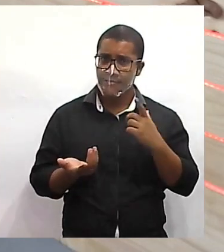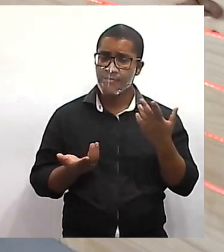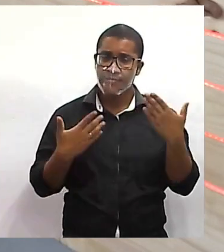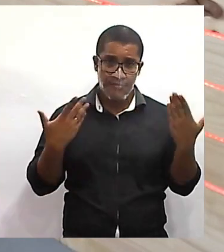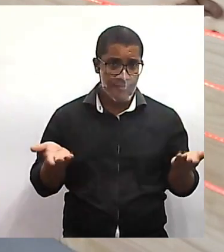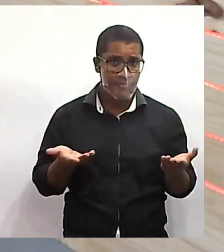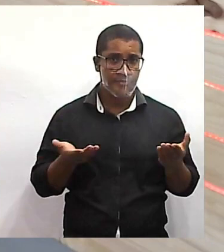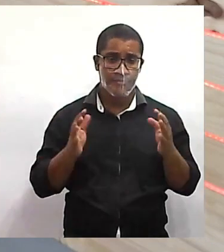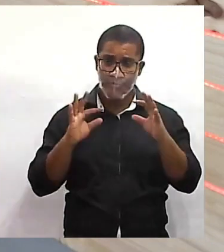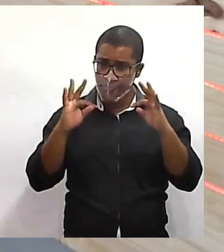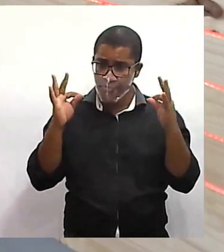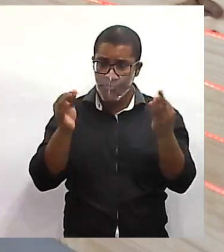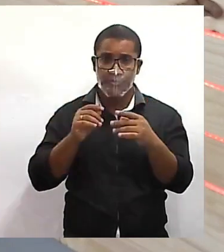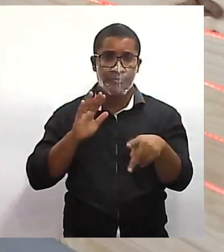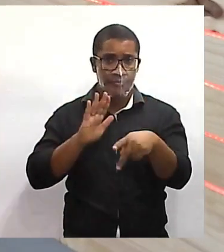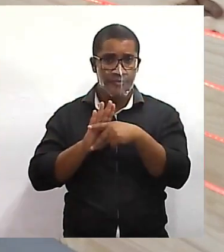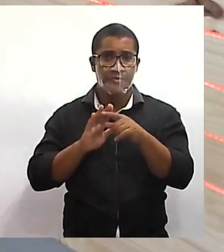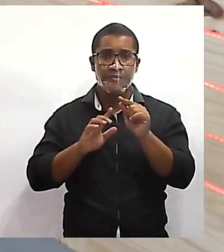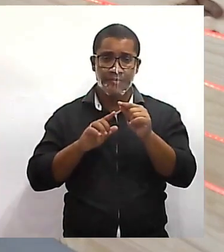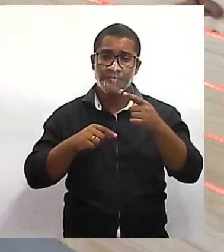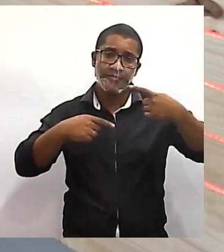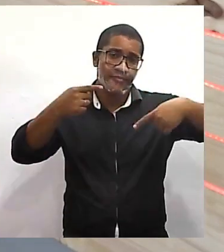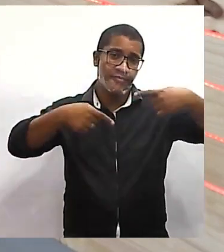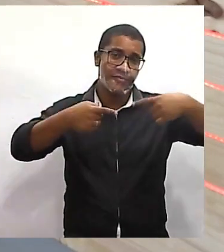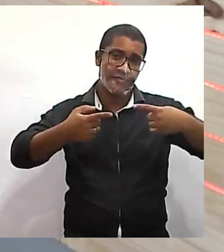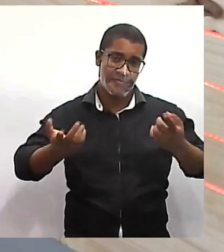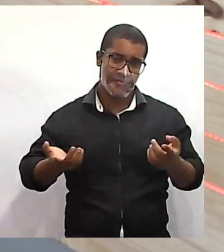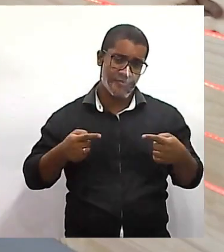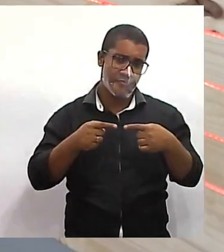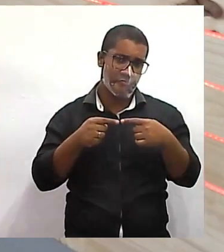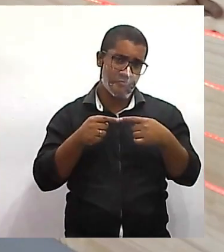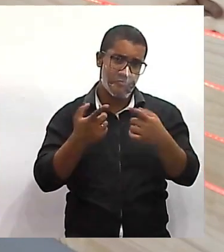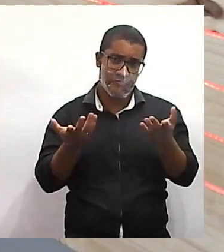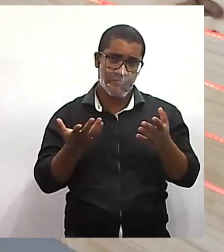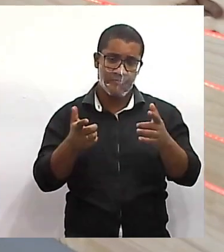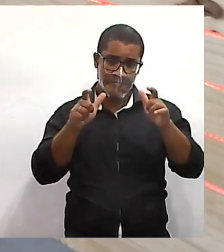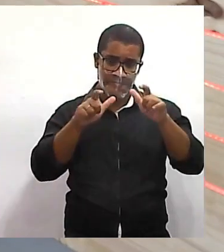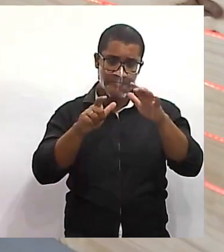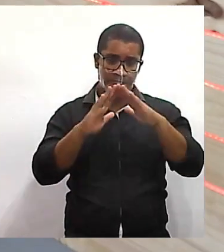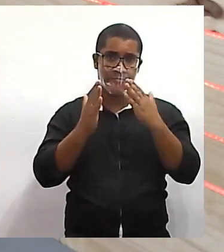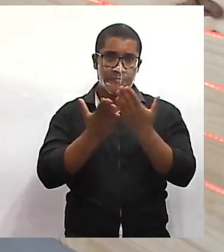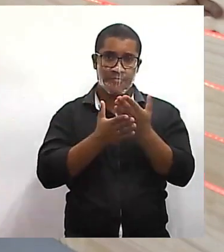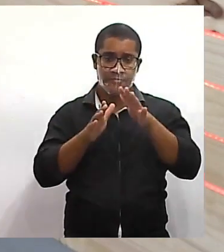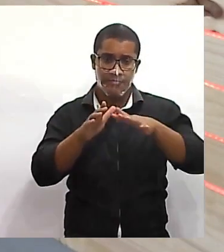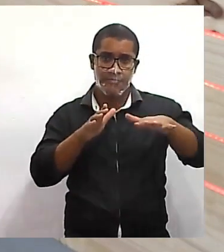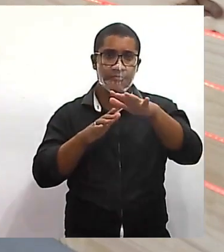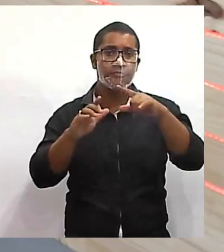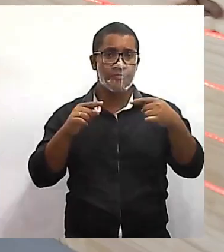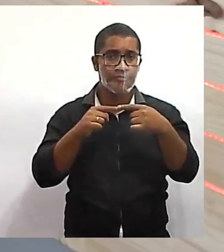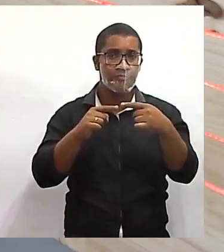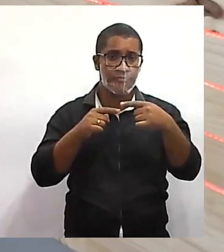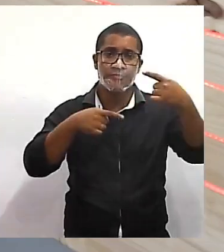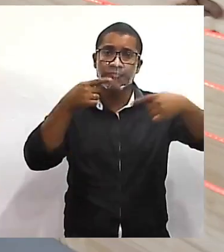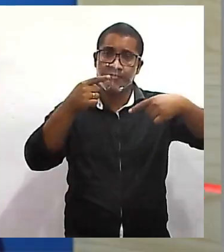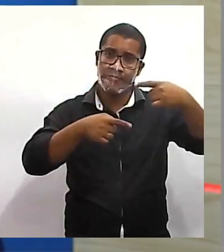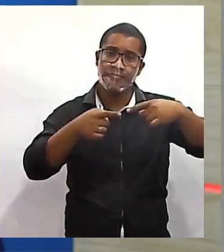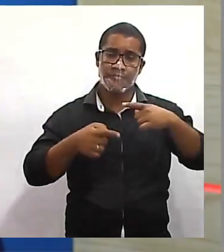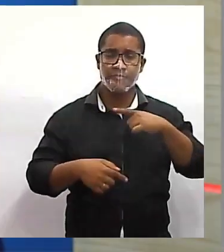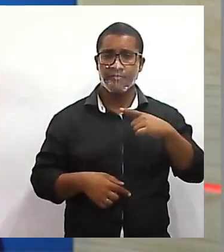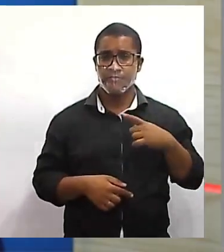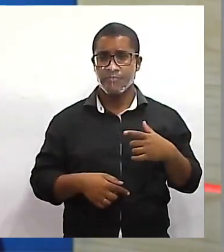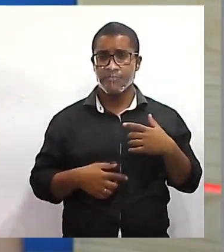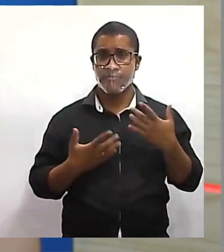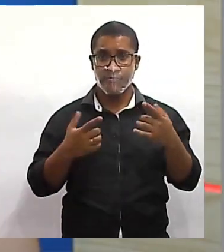é uma forma política, não é? Sim, com certeza. O ambiente escolar ele é também esse ambiente político, né? Que forma